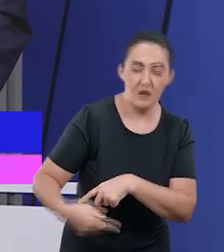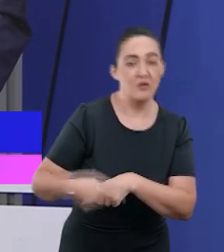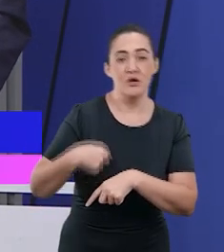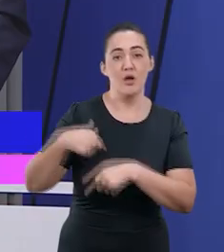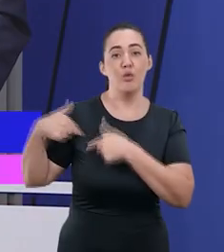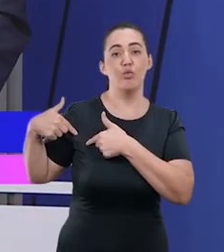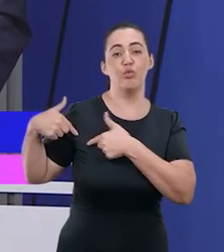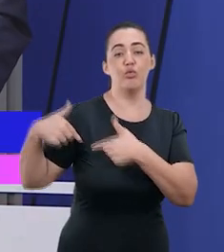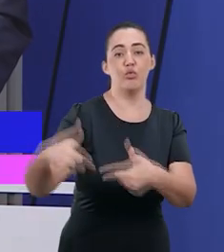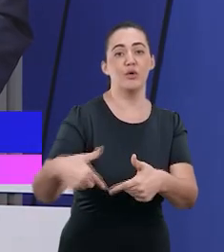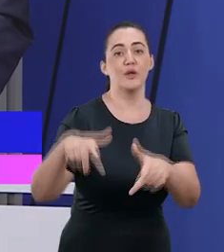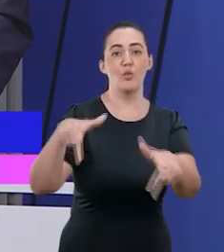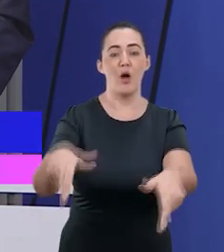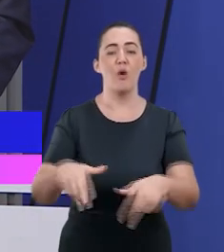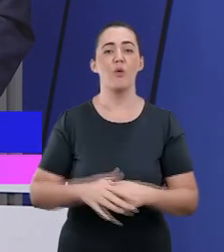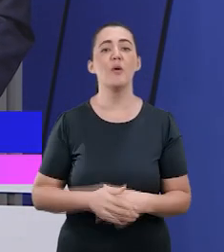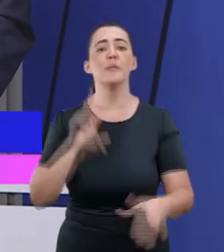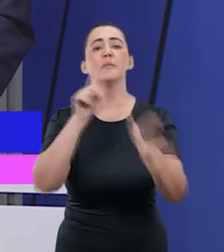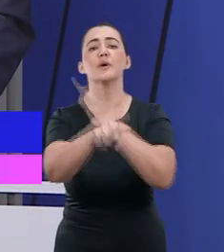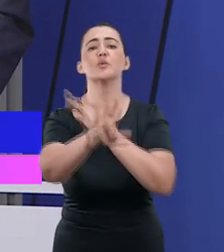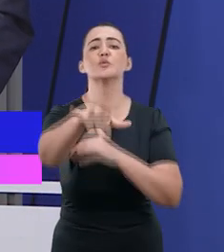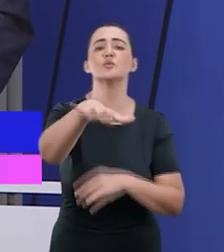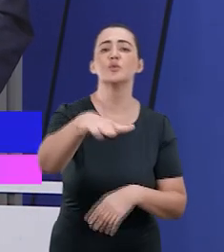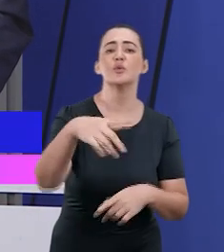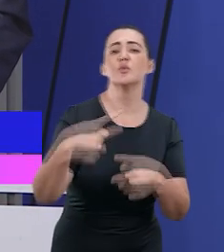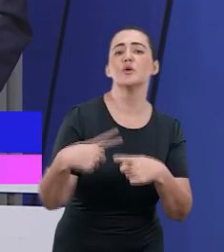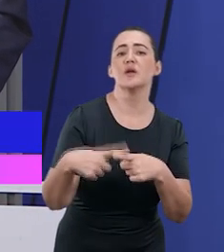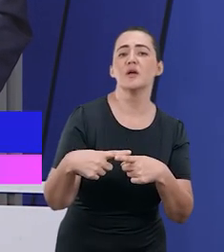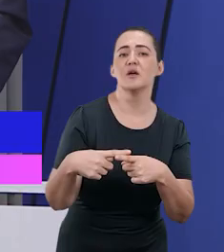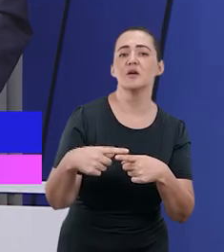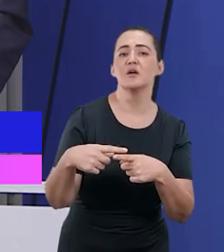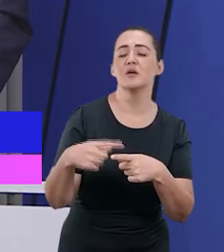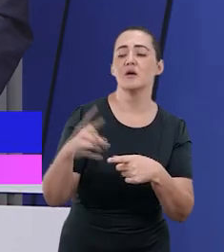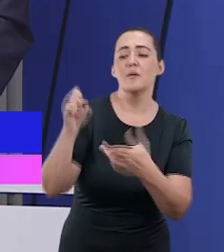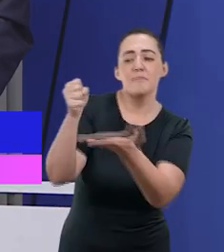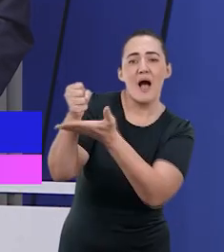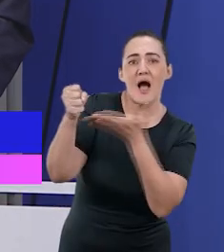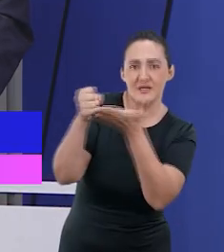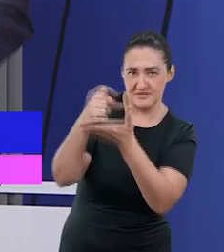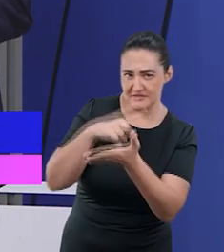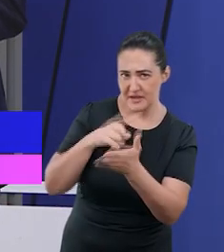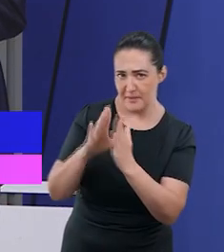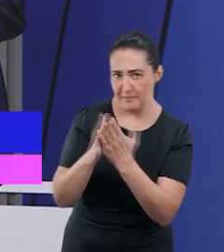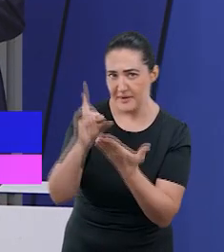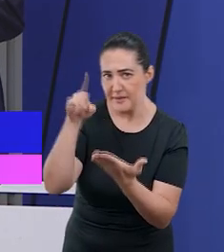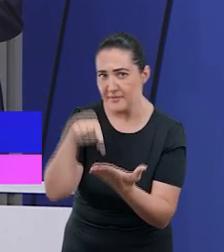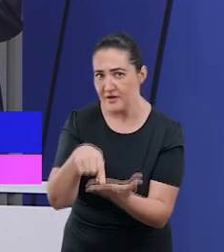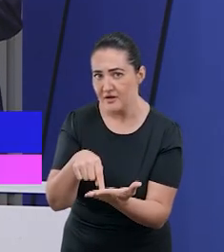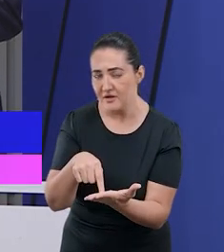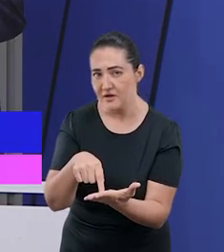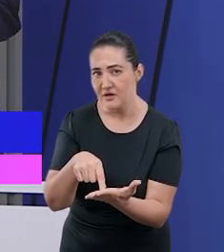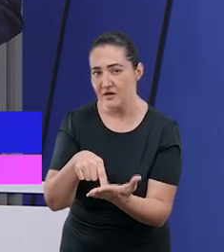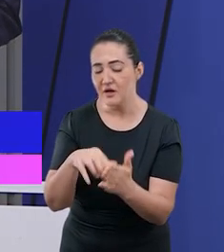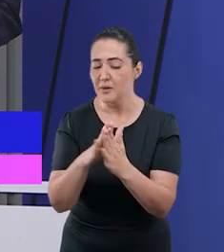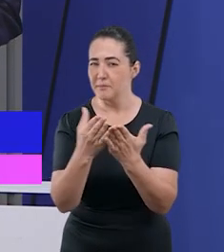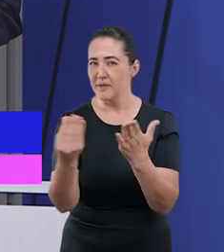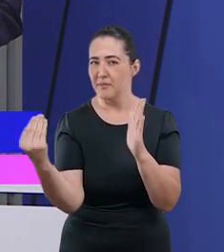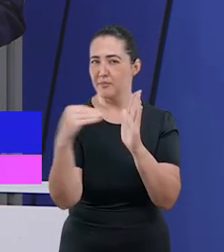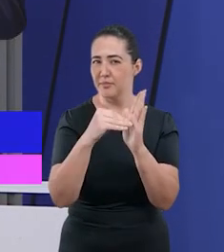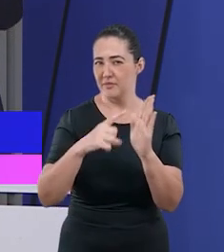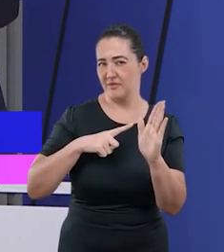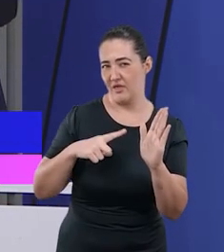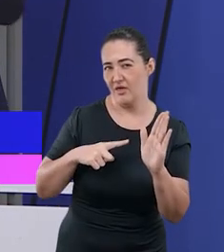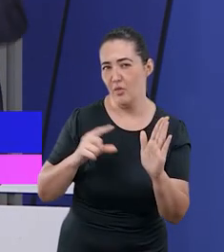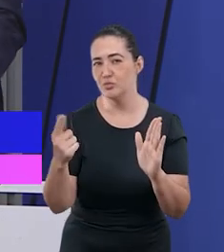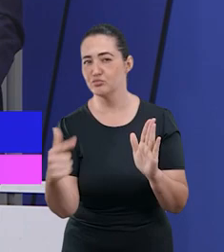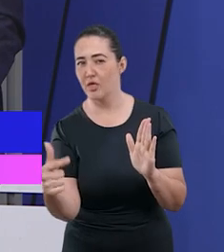Só que a pergunta é: e você sabe qual é a base disso? Você sabe se tem algum texto na Bíblia que dá fundamento